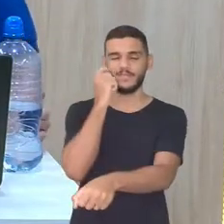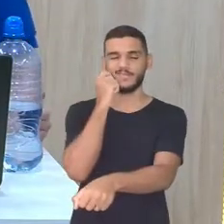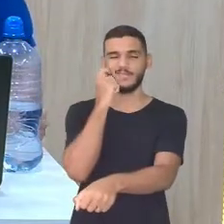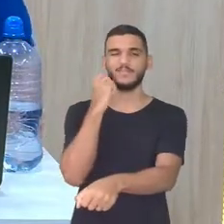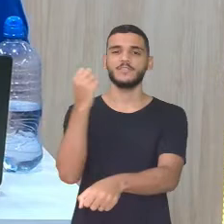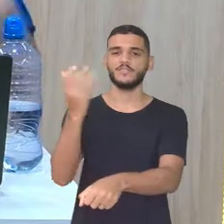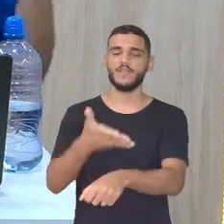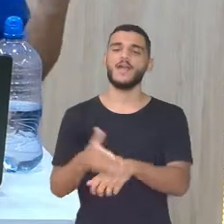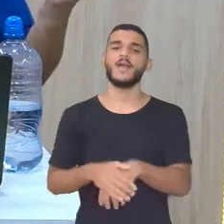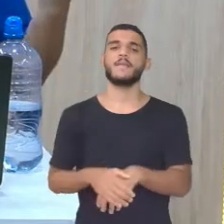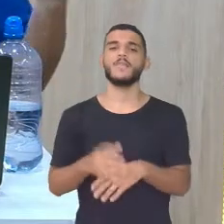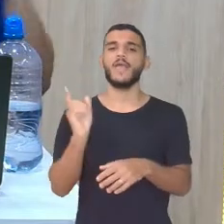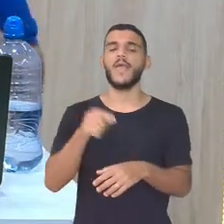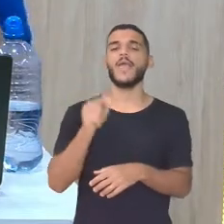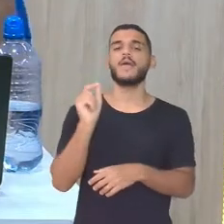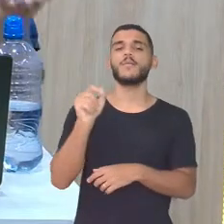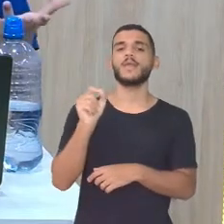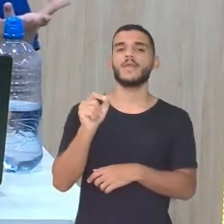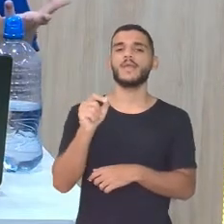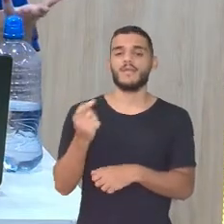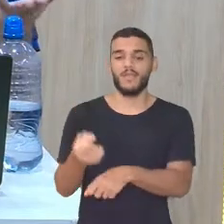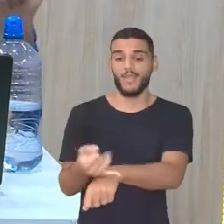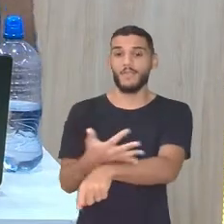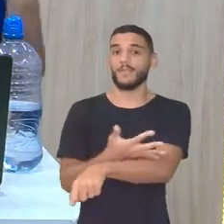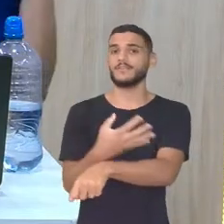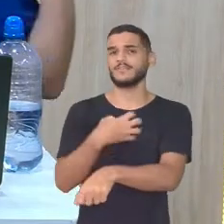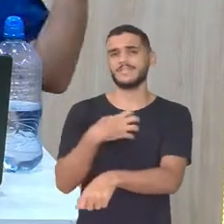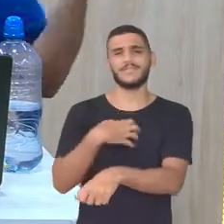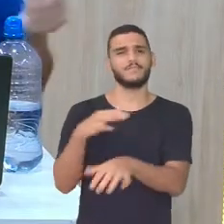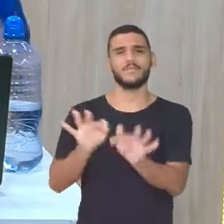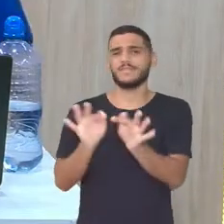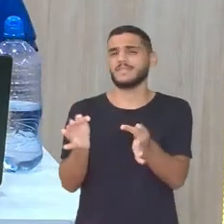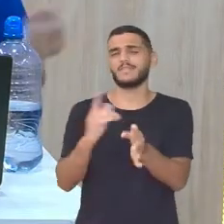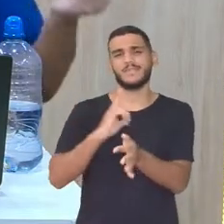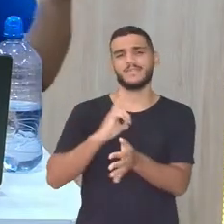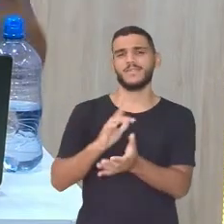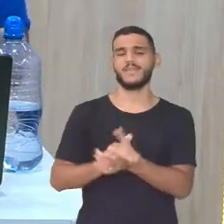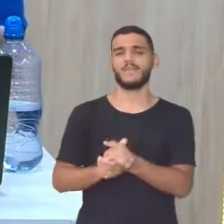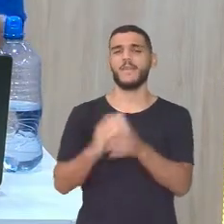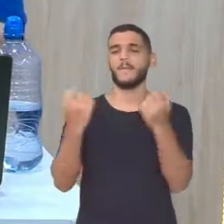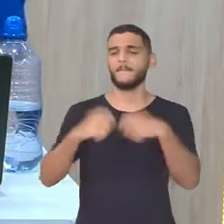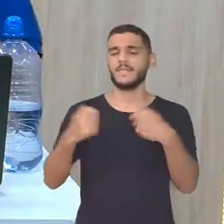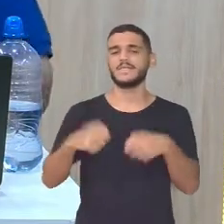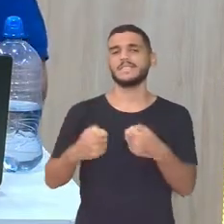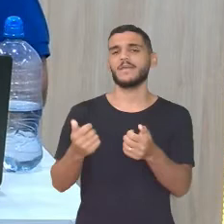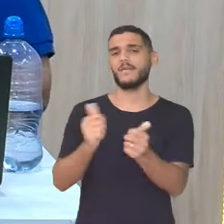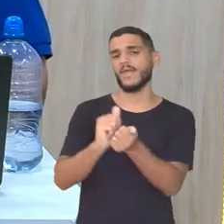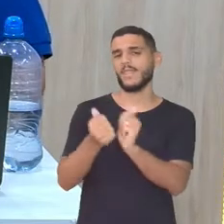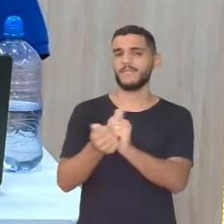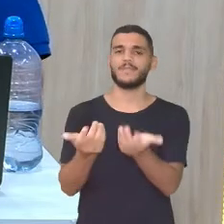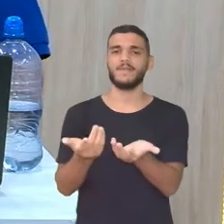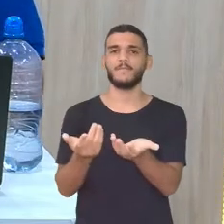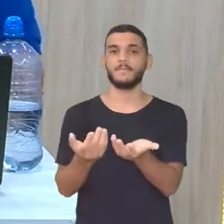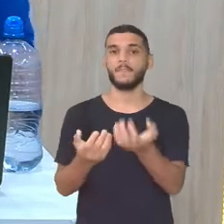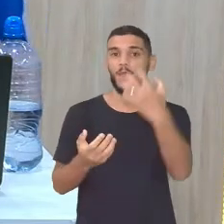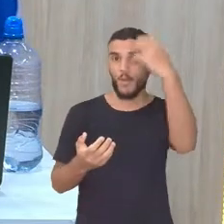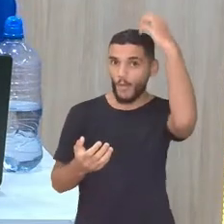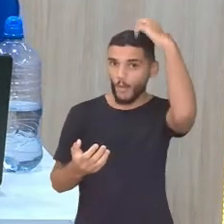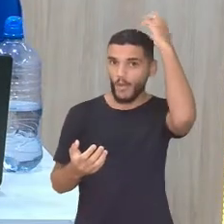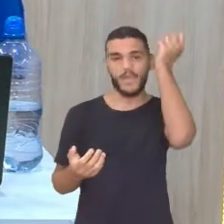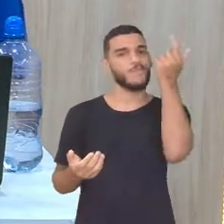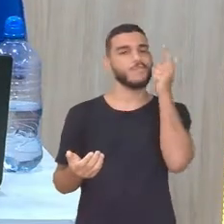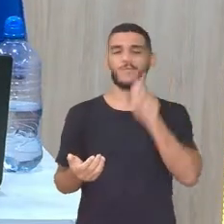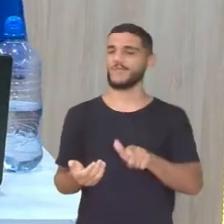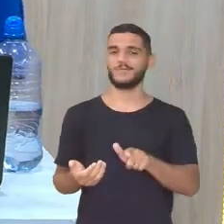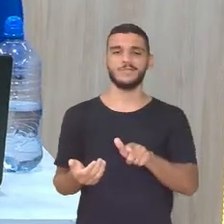é uma emoção, é um sentimento que existe e que a gente precisa lidar. Coisa que o rei não está fazendo, né? Sim. Não